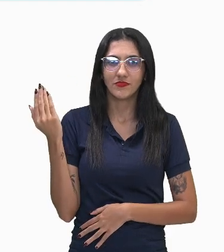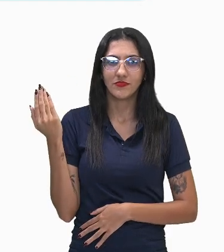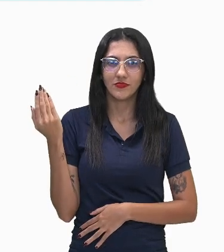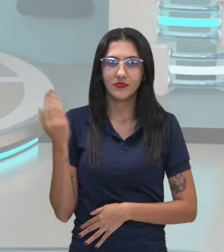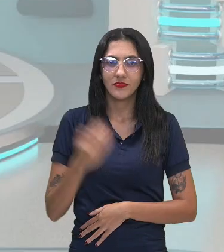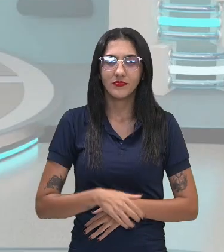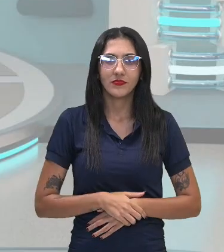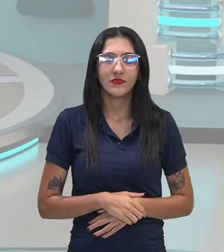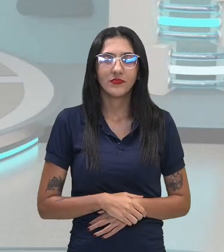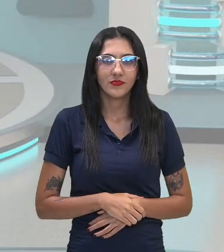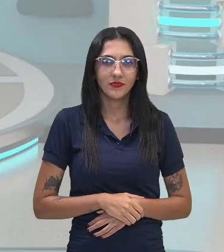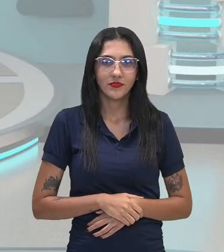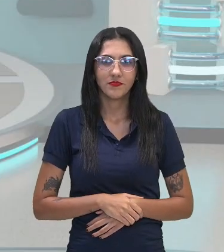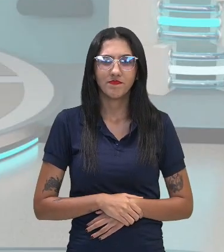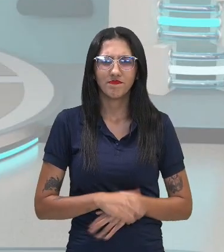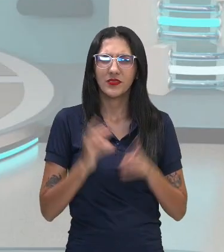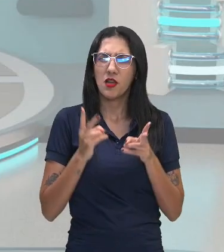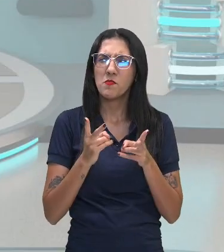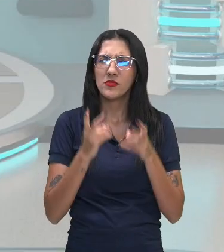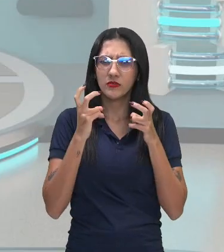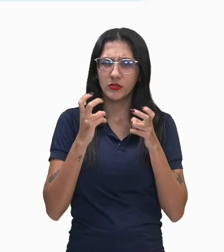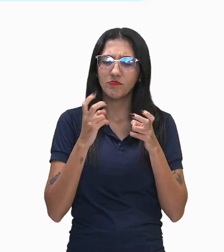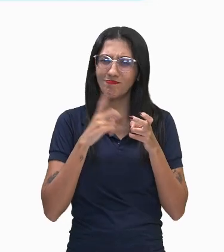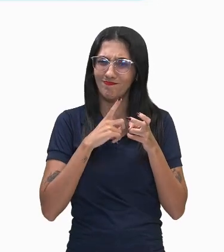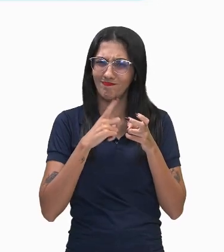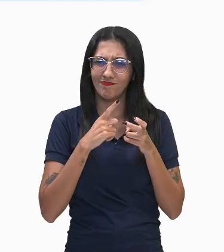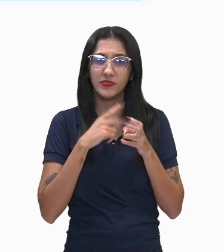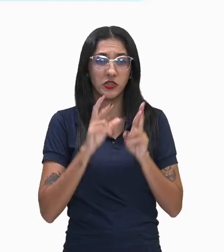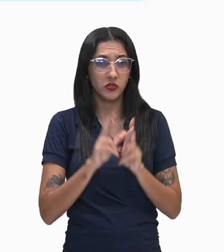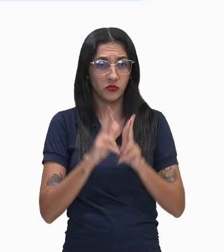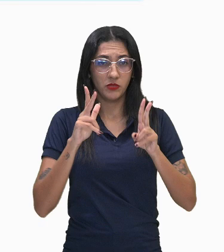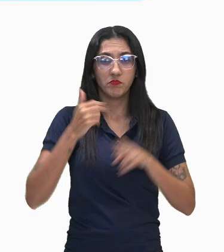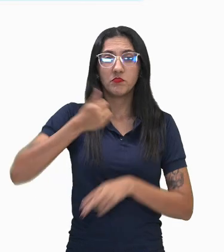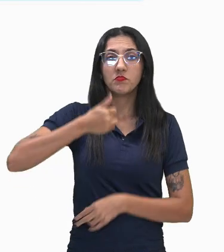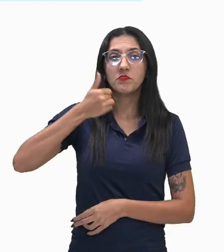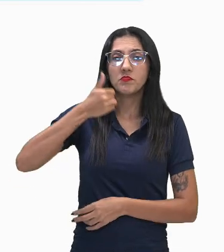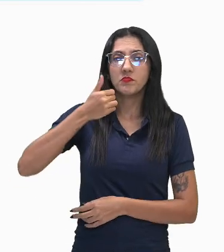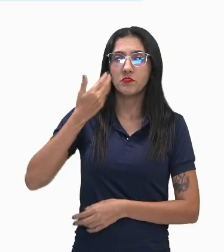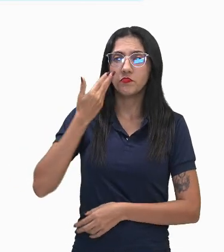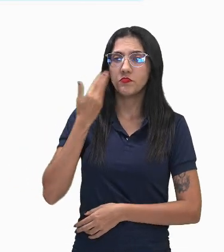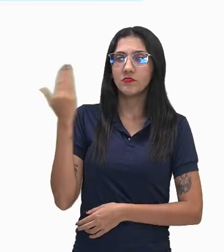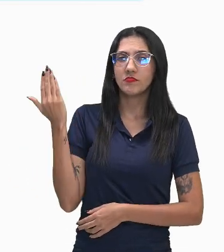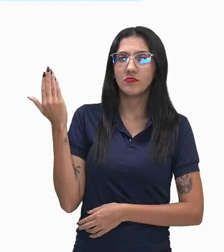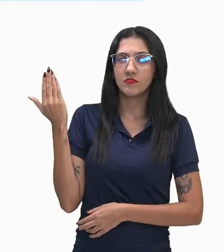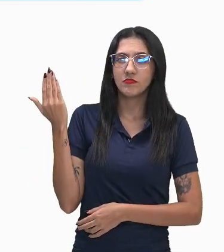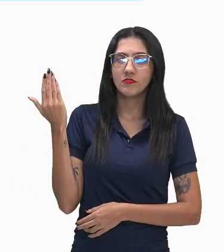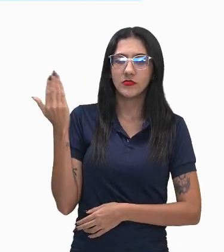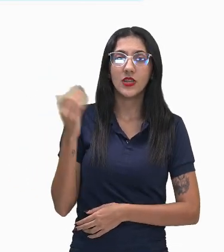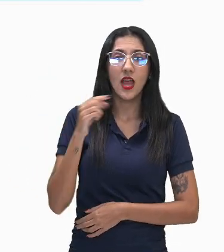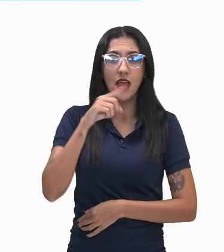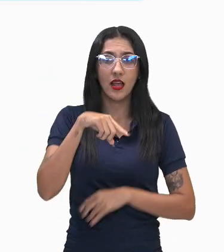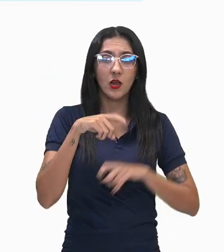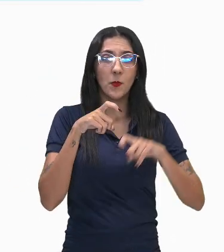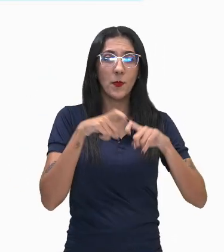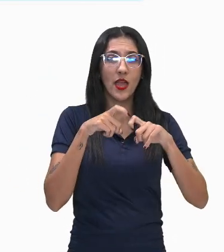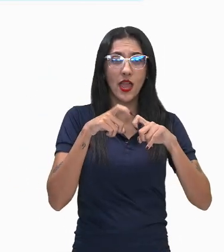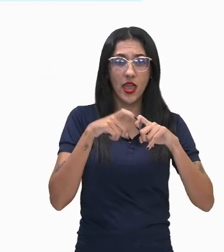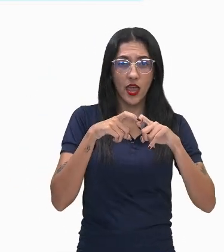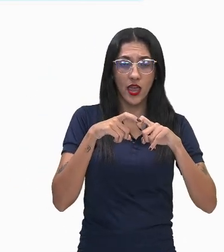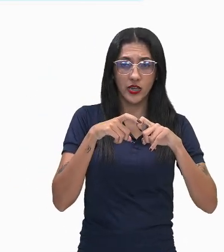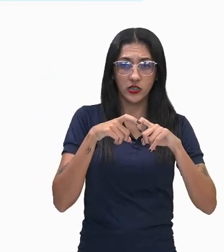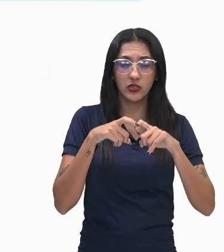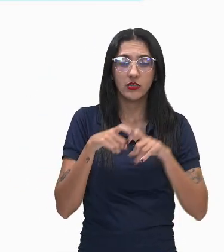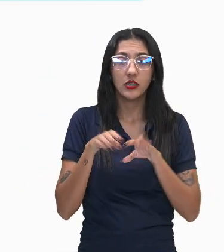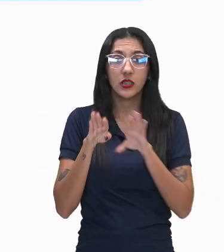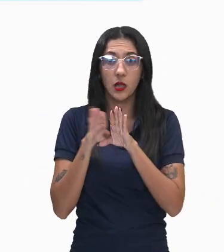vencedora. Perceberam a diferença? Ela foi uma médica e uma vencedora. Nada de anormal, é